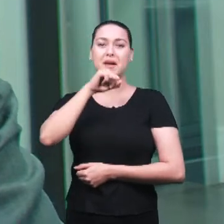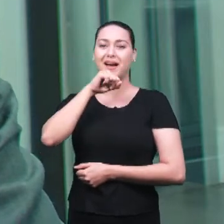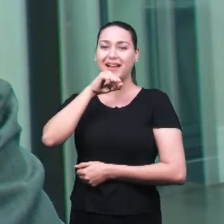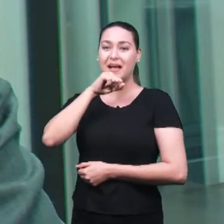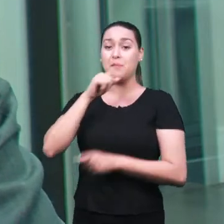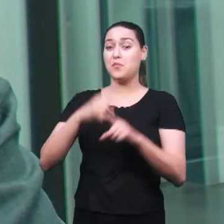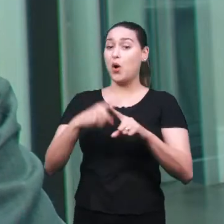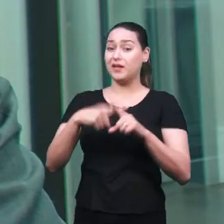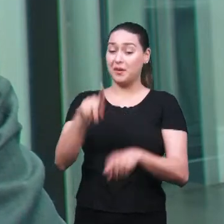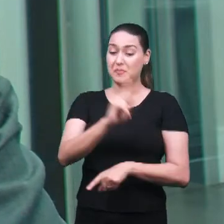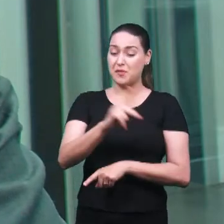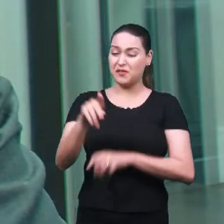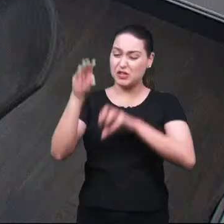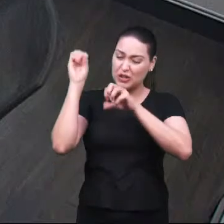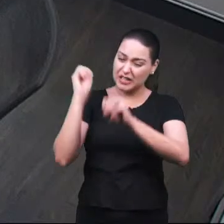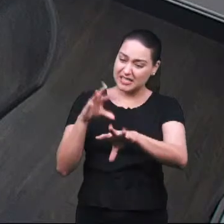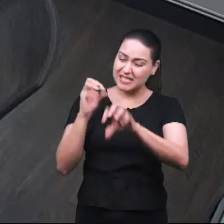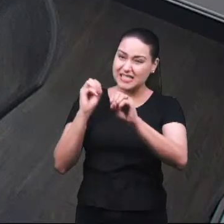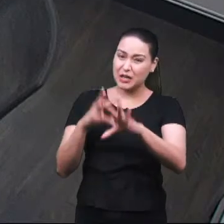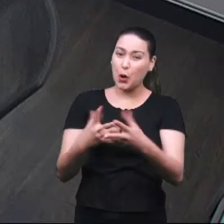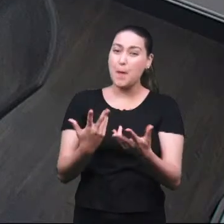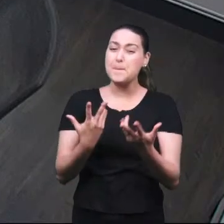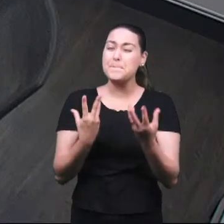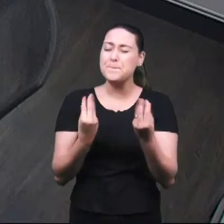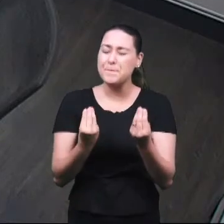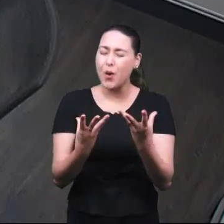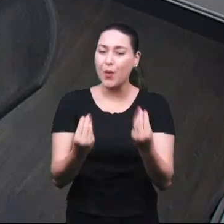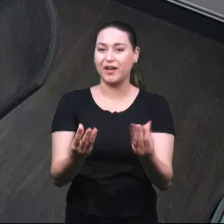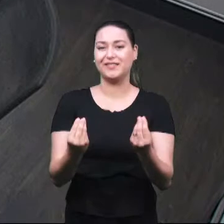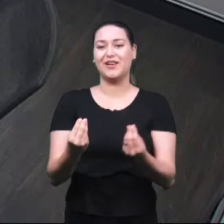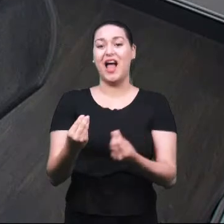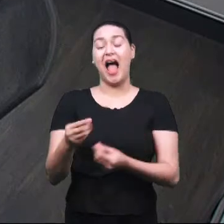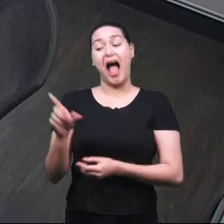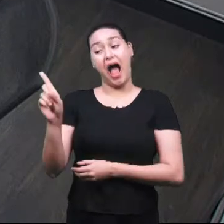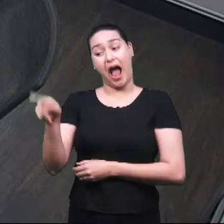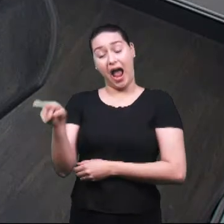muita coisa. Pastor Ricardo Bravin, uma coisa